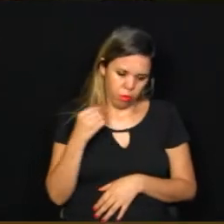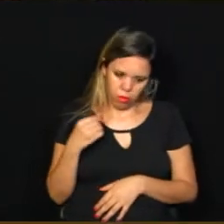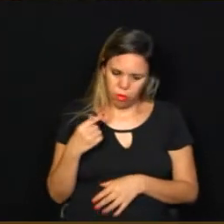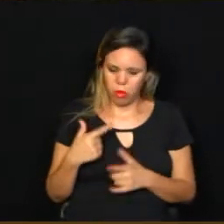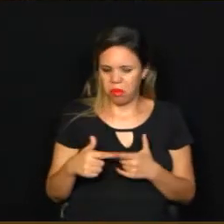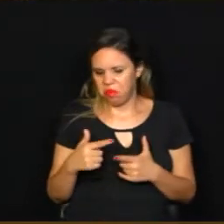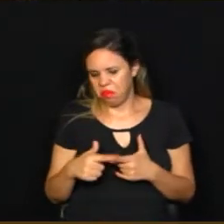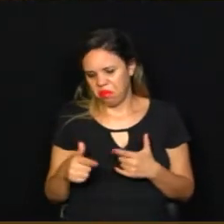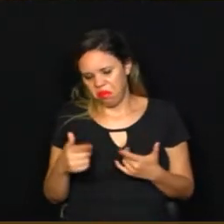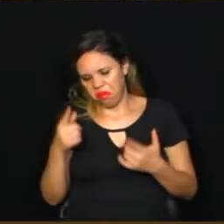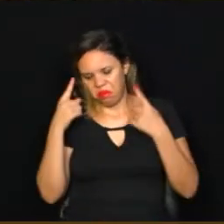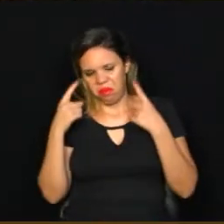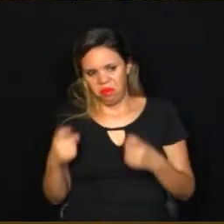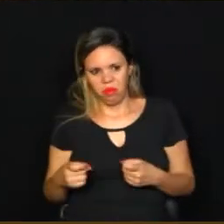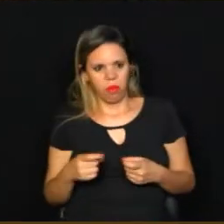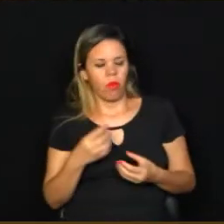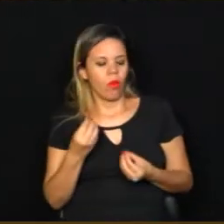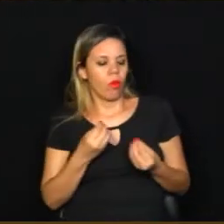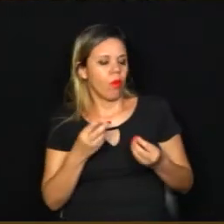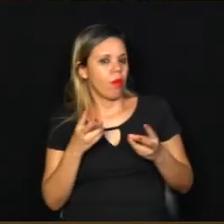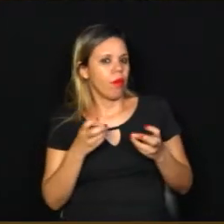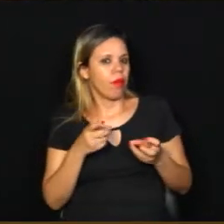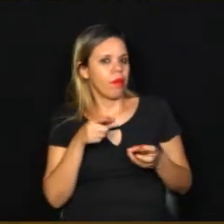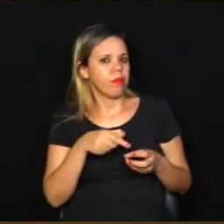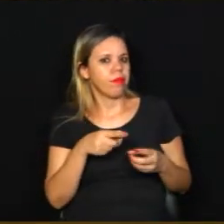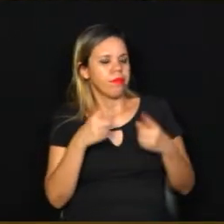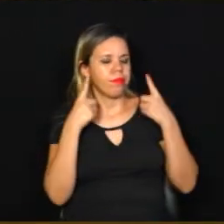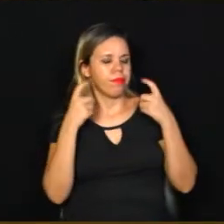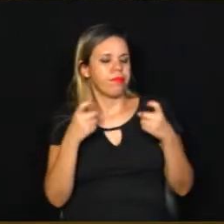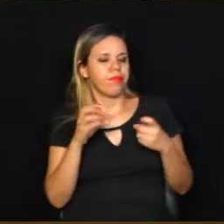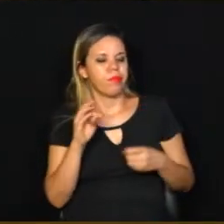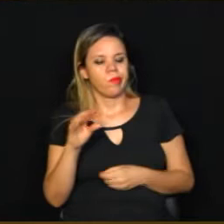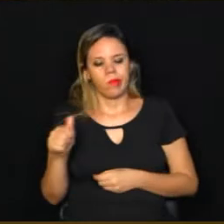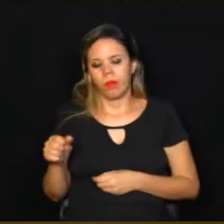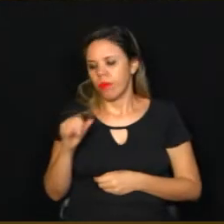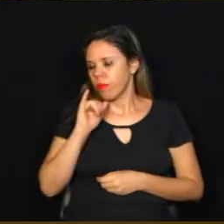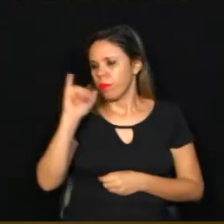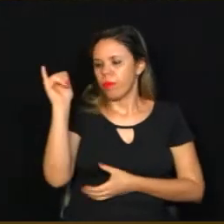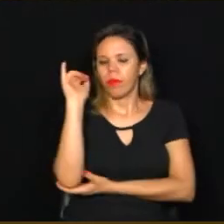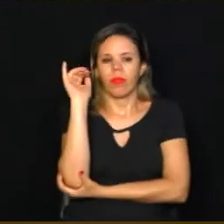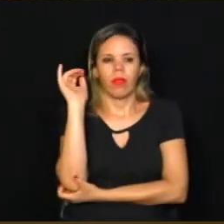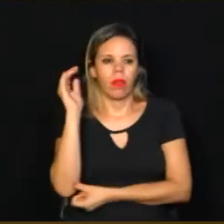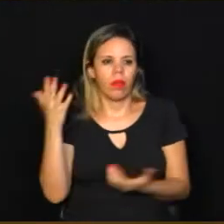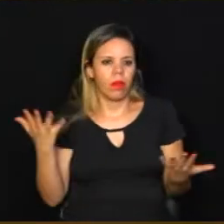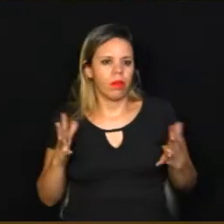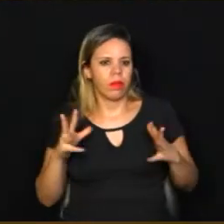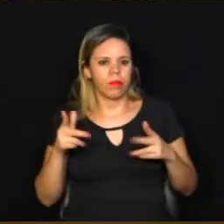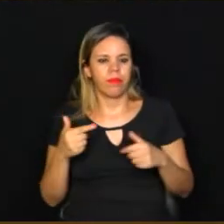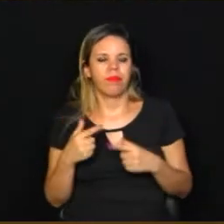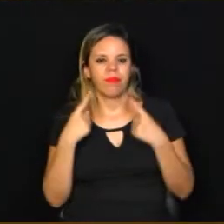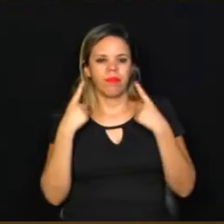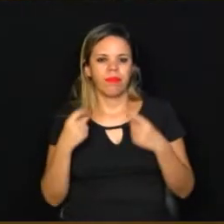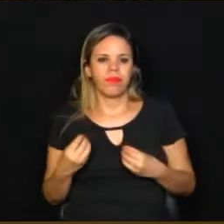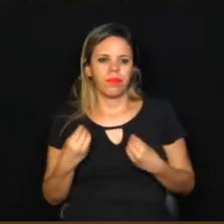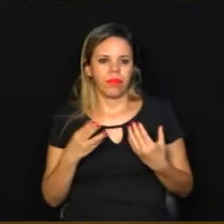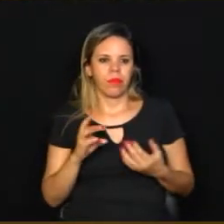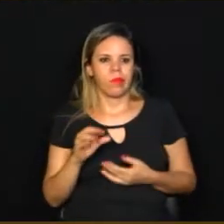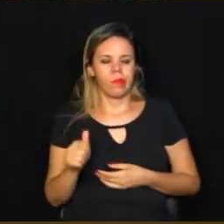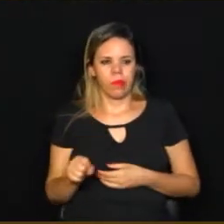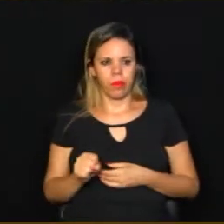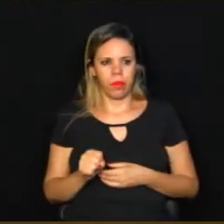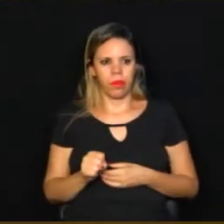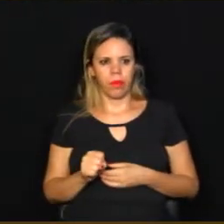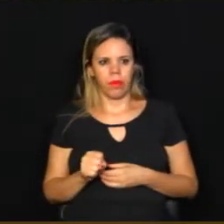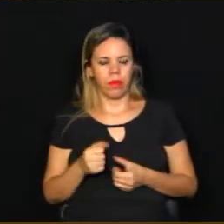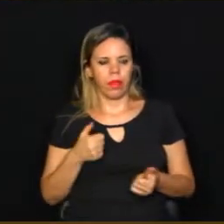sofrendo alguma violência. Como referenciar essa violência para o CREAS? Hoje, toda violência é encaminhada para o CREAS. Então, além